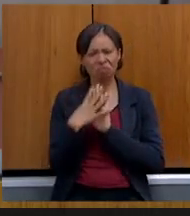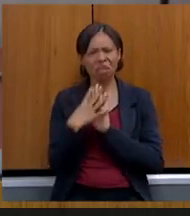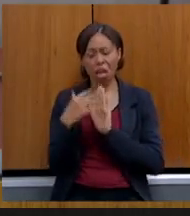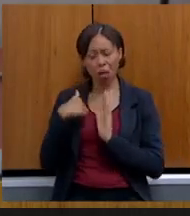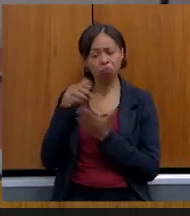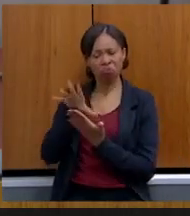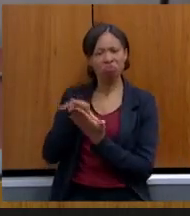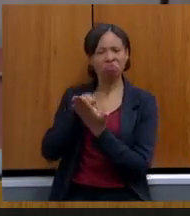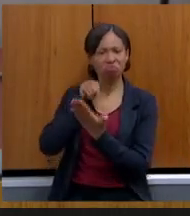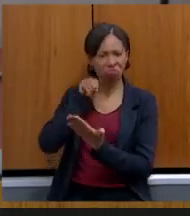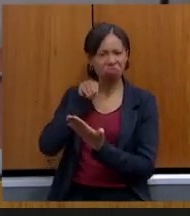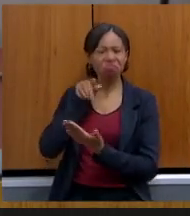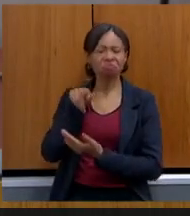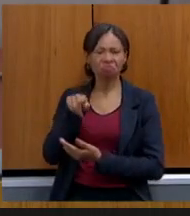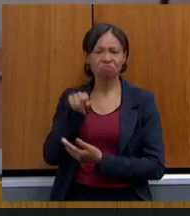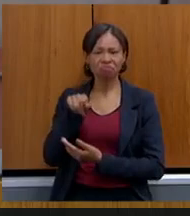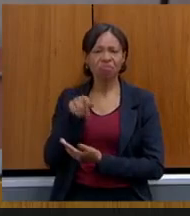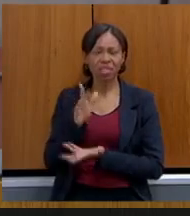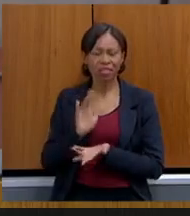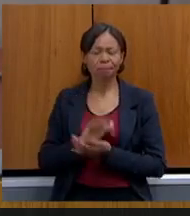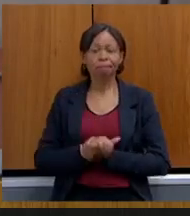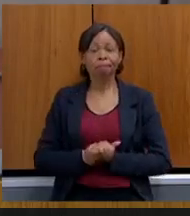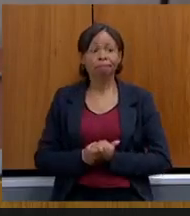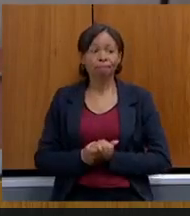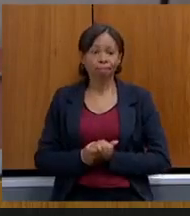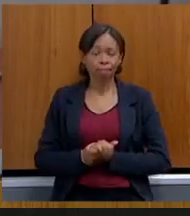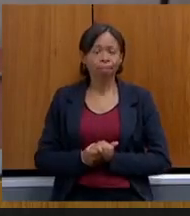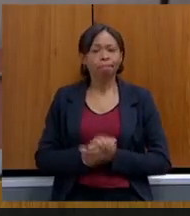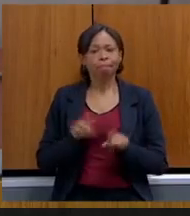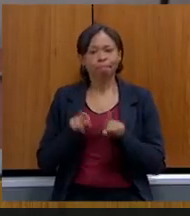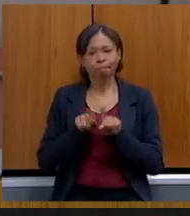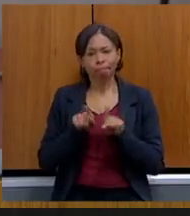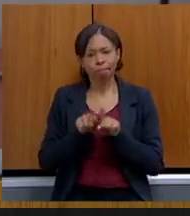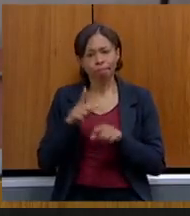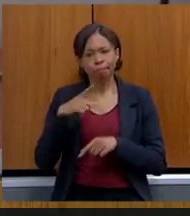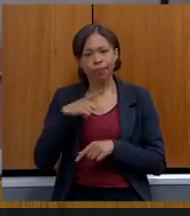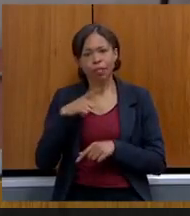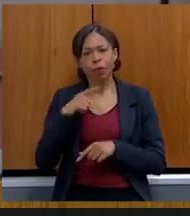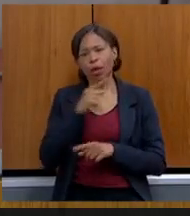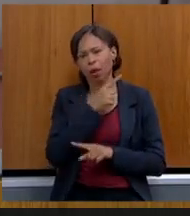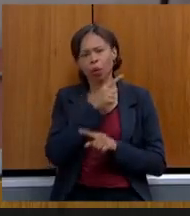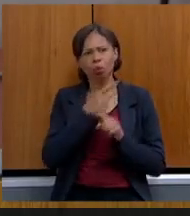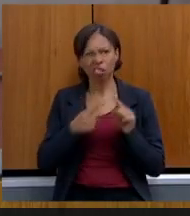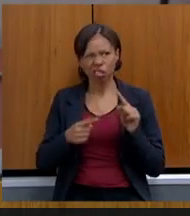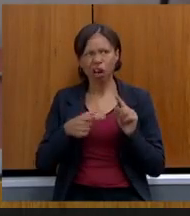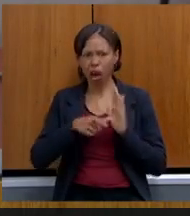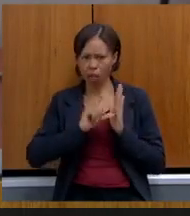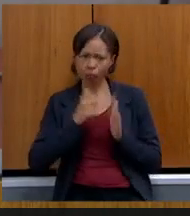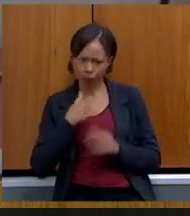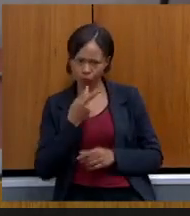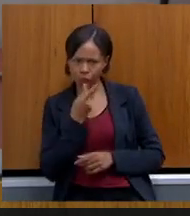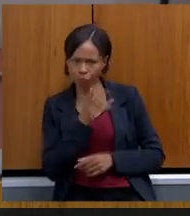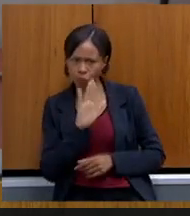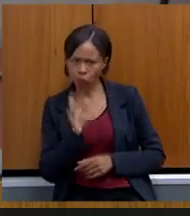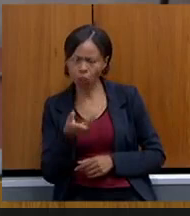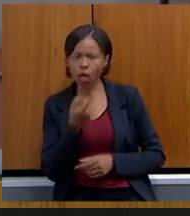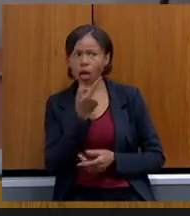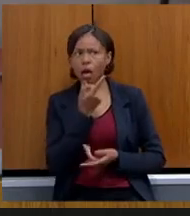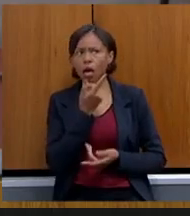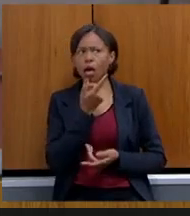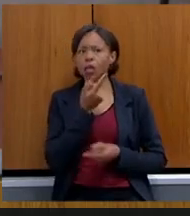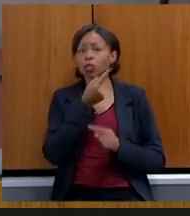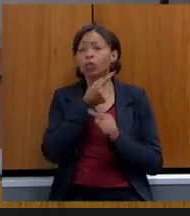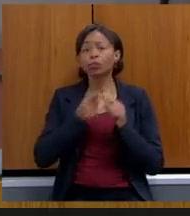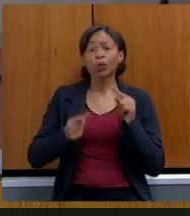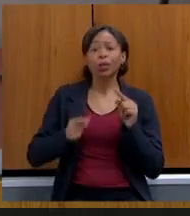disso né eu digo isso frequentemente a ele temos a situação de restrição Como eu havia falando nas outras respostas